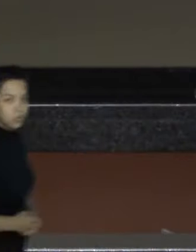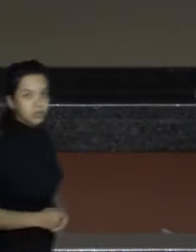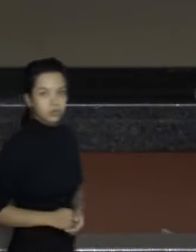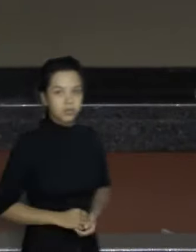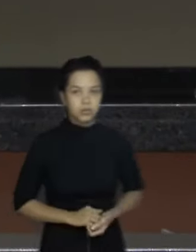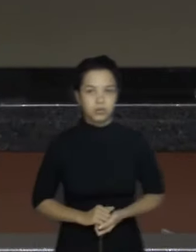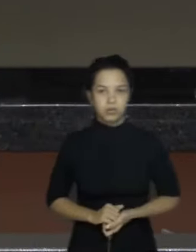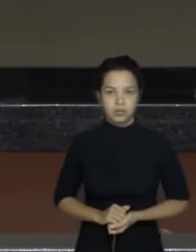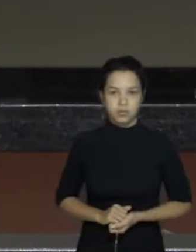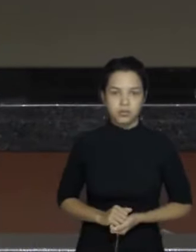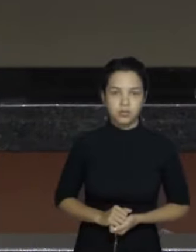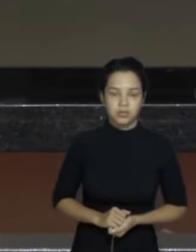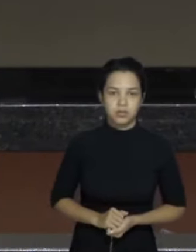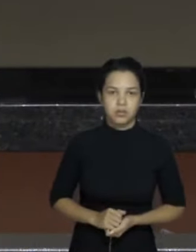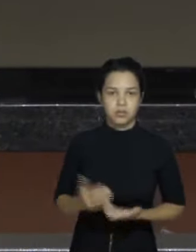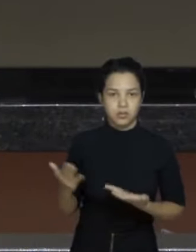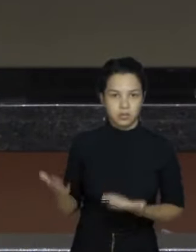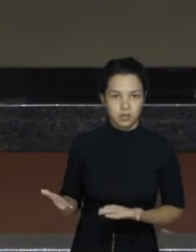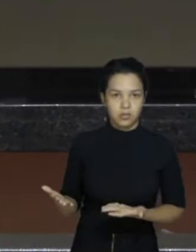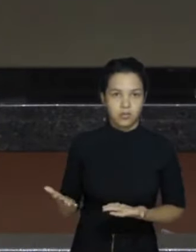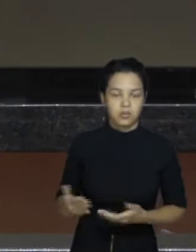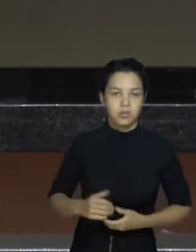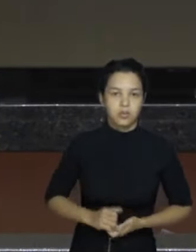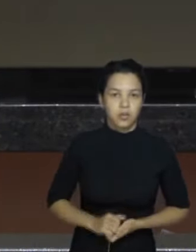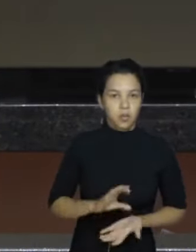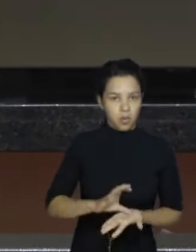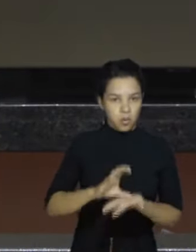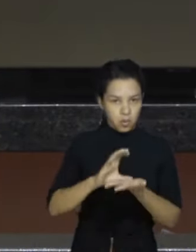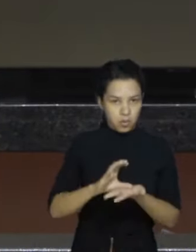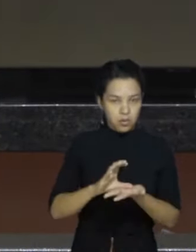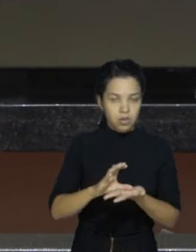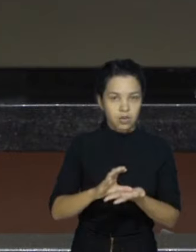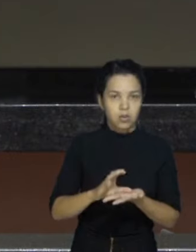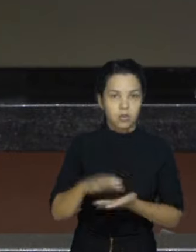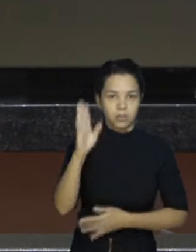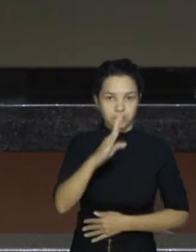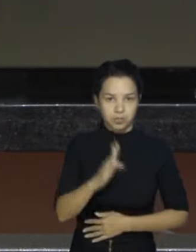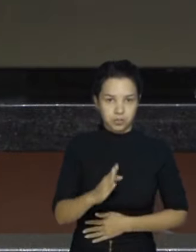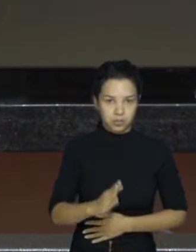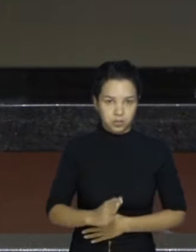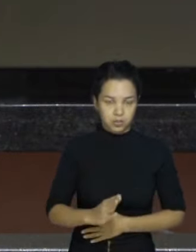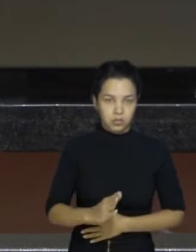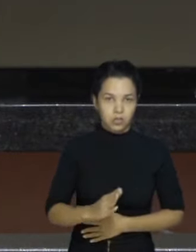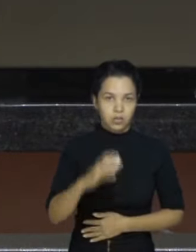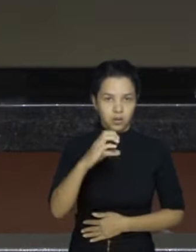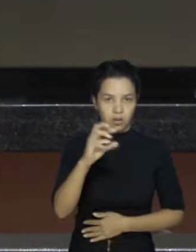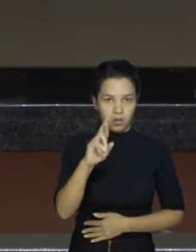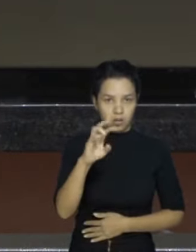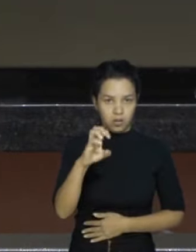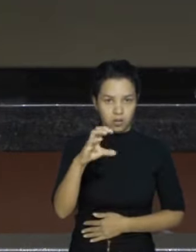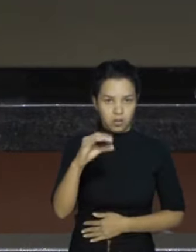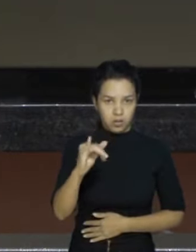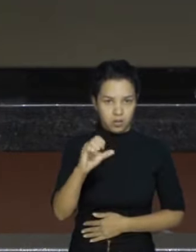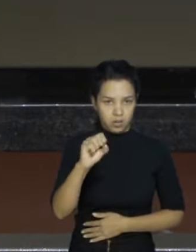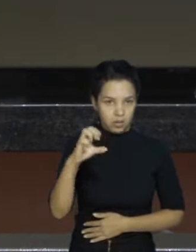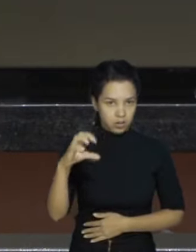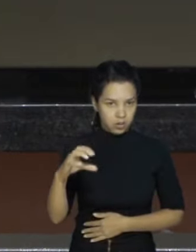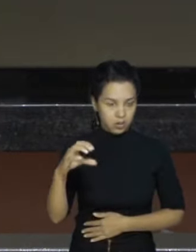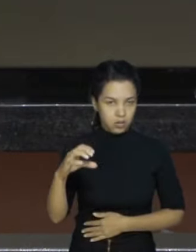peixeer manifestando aplauso Presidente do Conselho Regional de corretores de imóveis cresci SC Senhor Fernanda Amorim